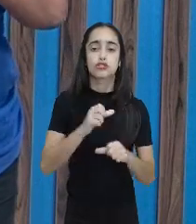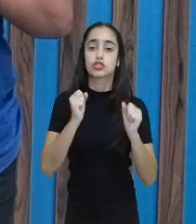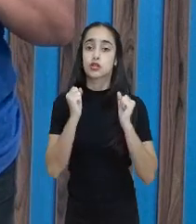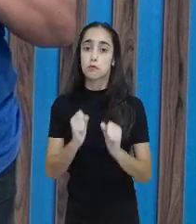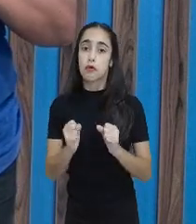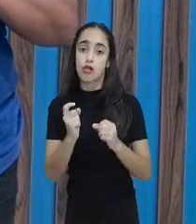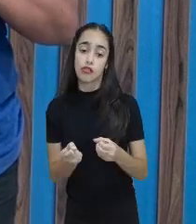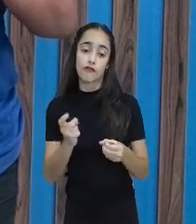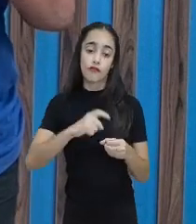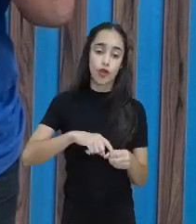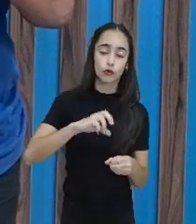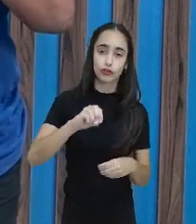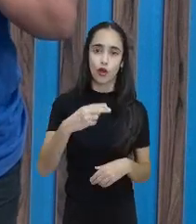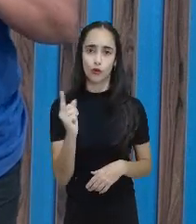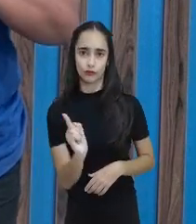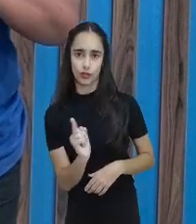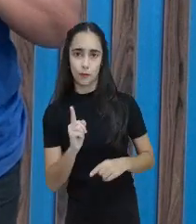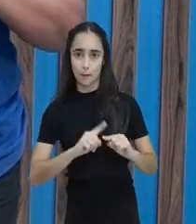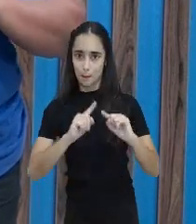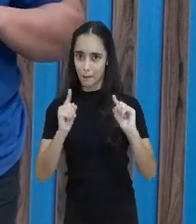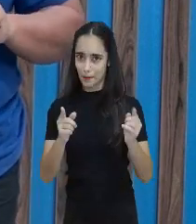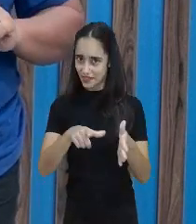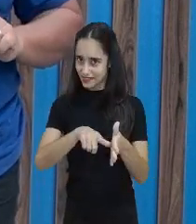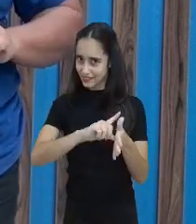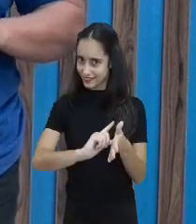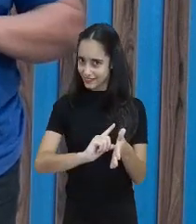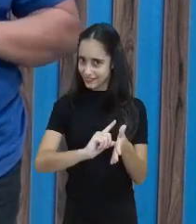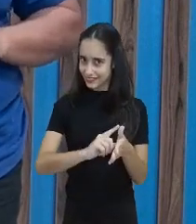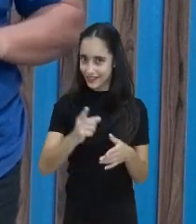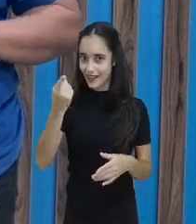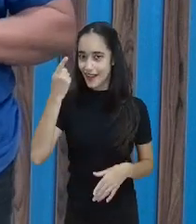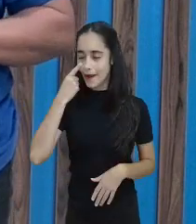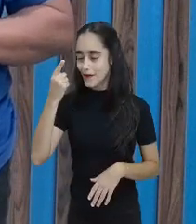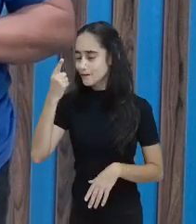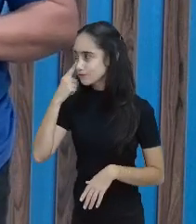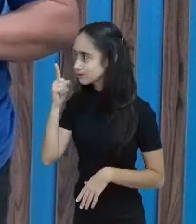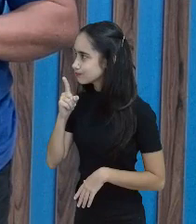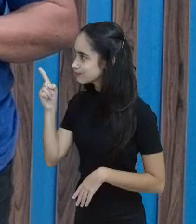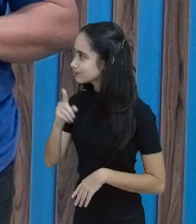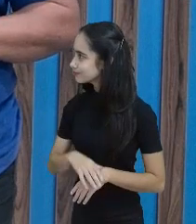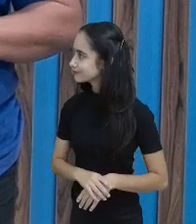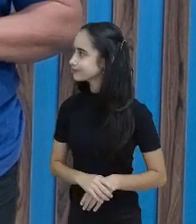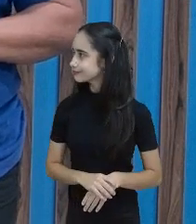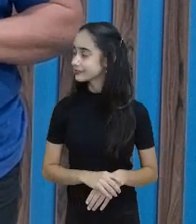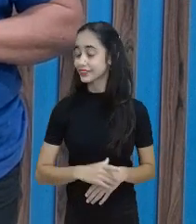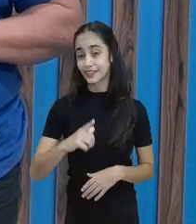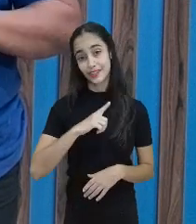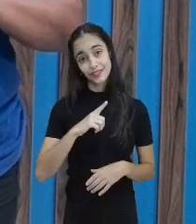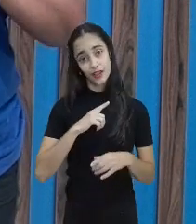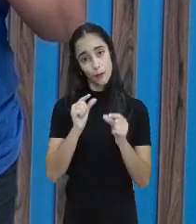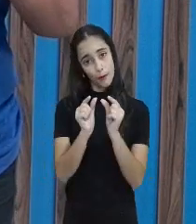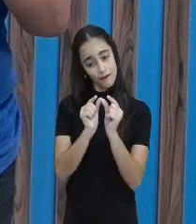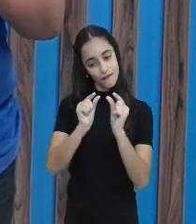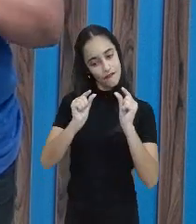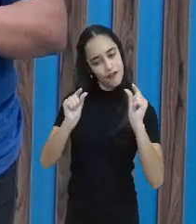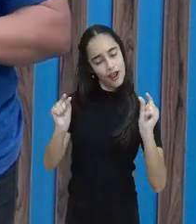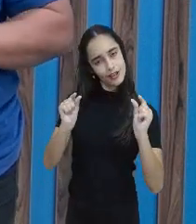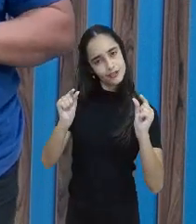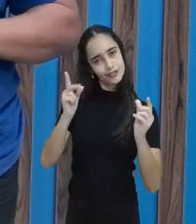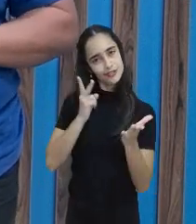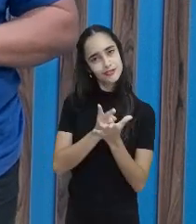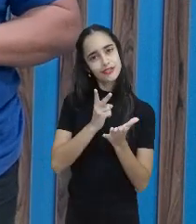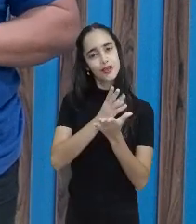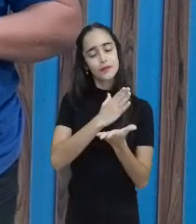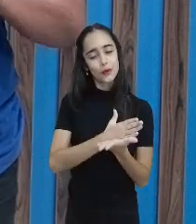não reversíveis. Mas antes, olha só, eu trouxe aqui aquela frase que a gente inicia toda a